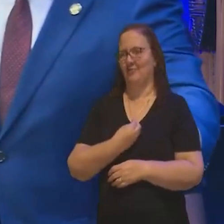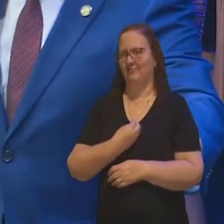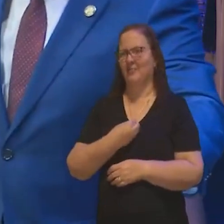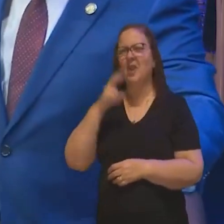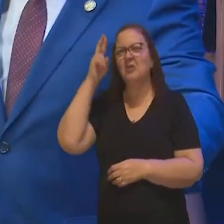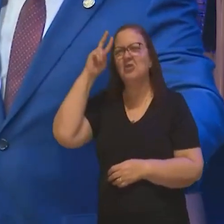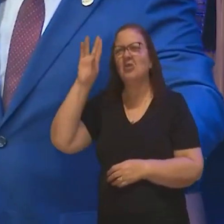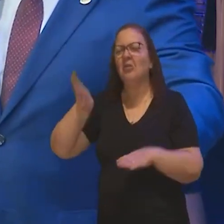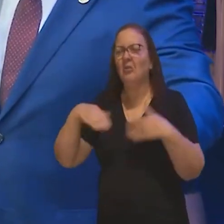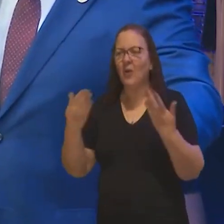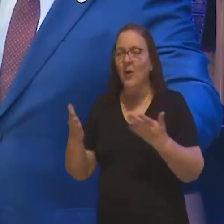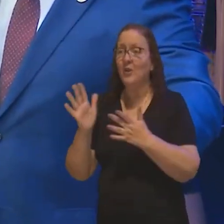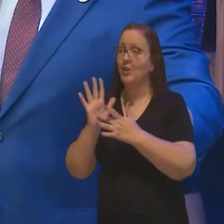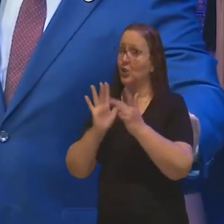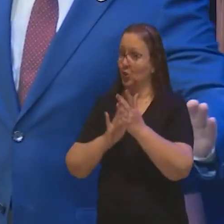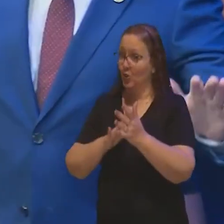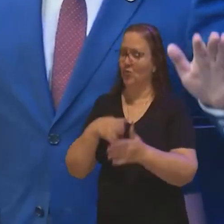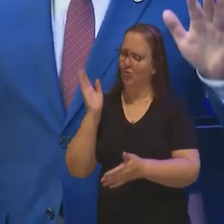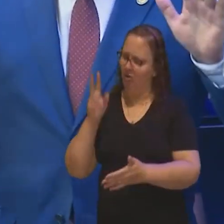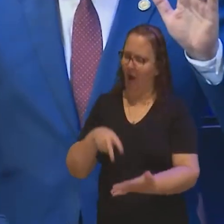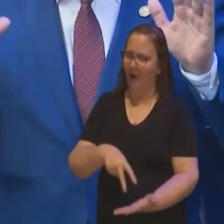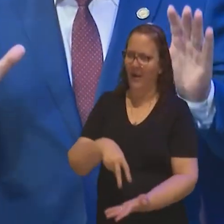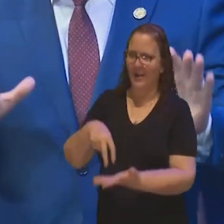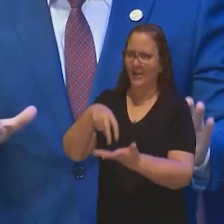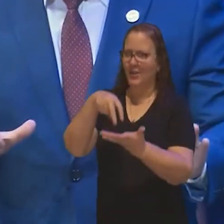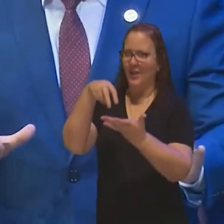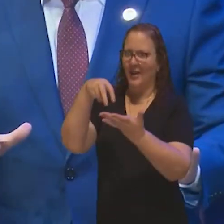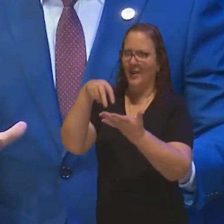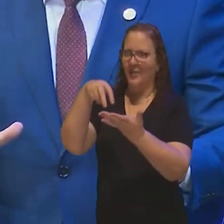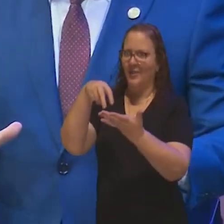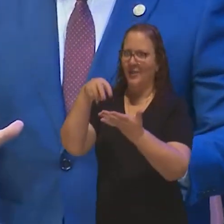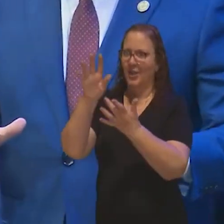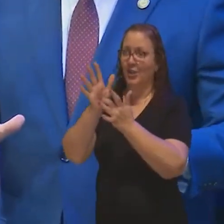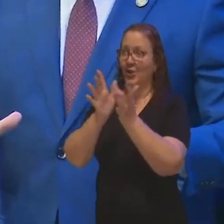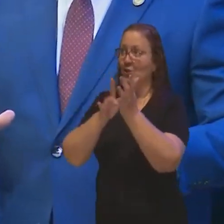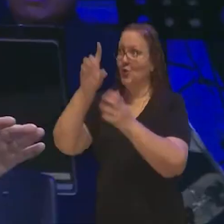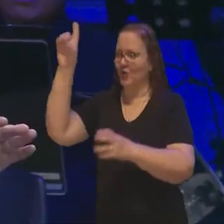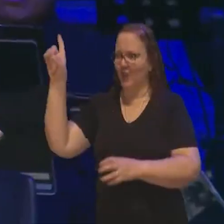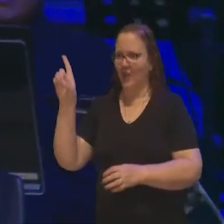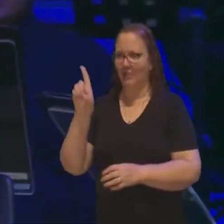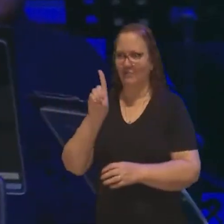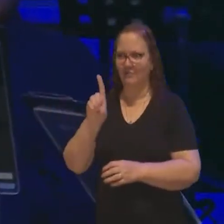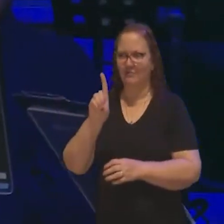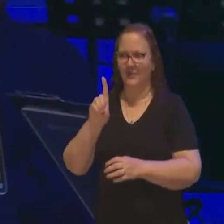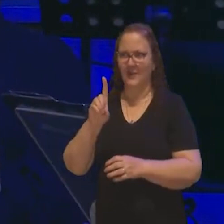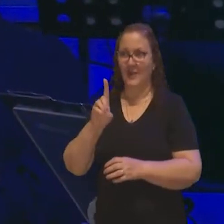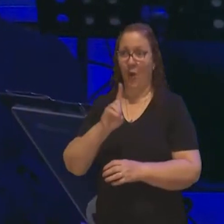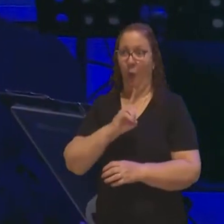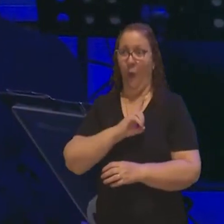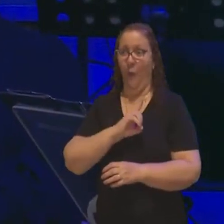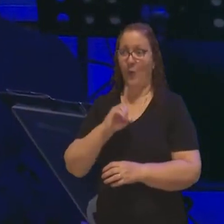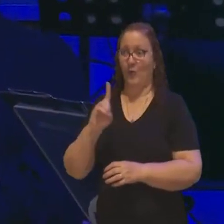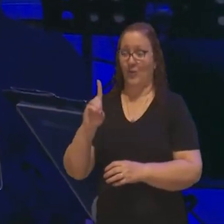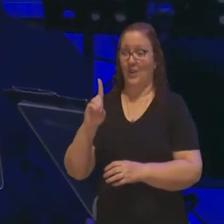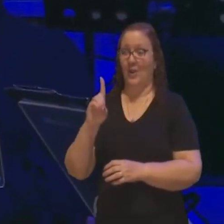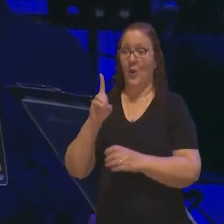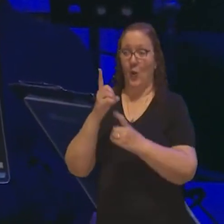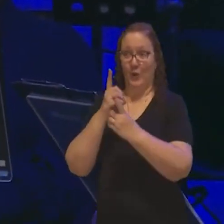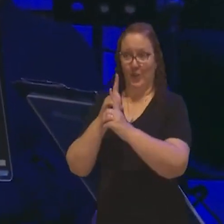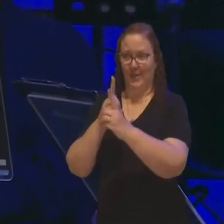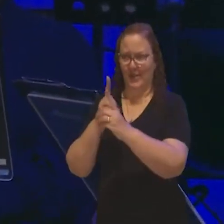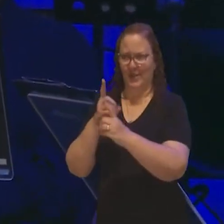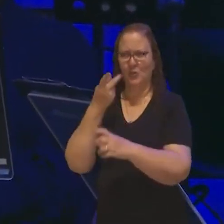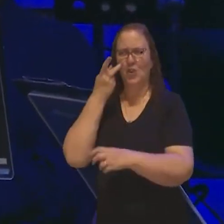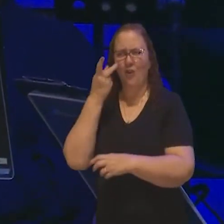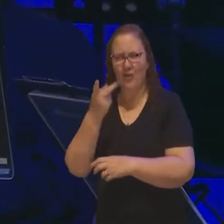ressuscitado, ele apareceu aos discípulos, Ele visitou algumas pessoas após a